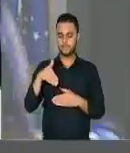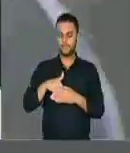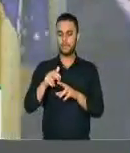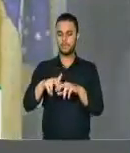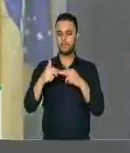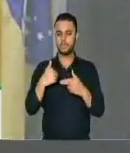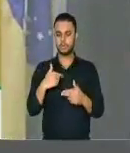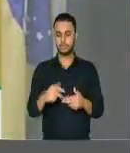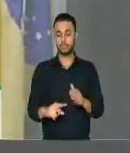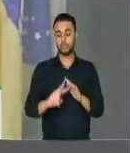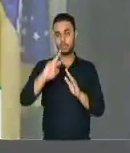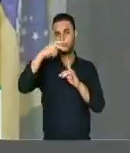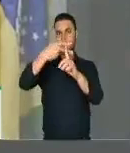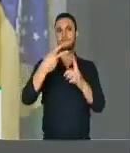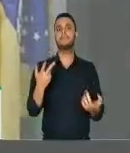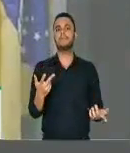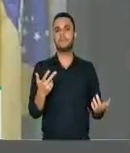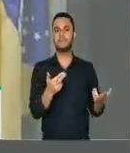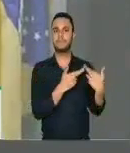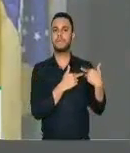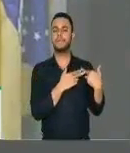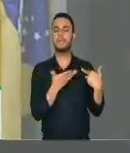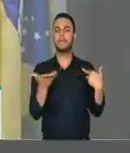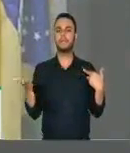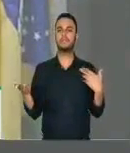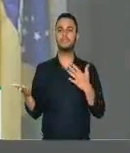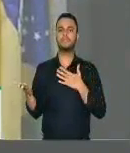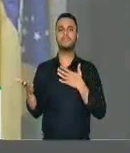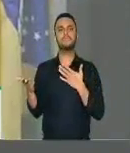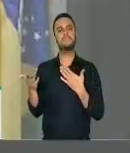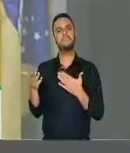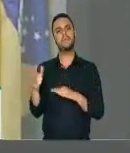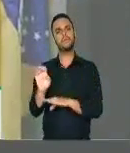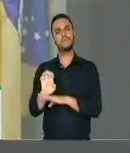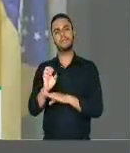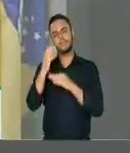dupla responsabilidade sobre o meu honroso estado de Alagoas. Muito obrigado, senhor presidente.